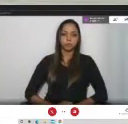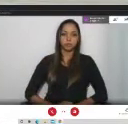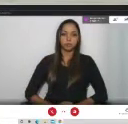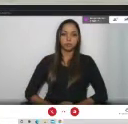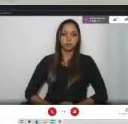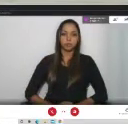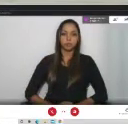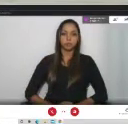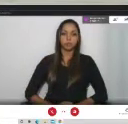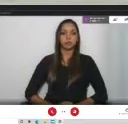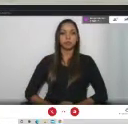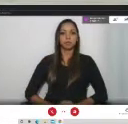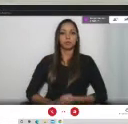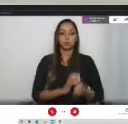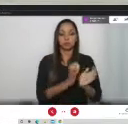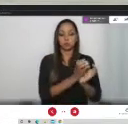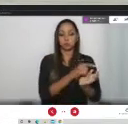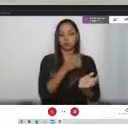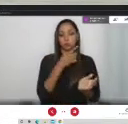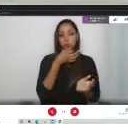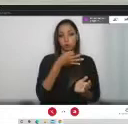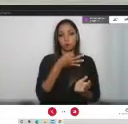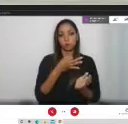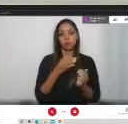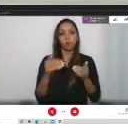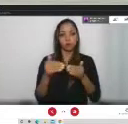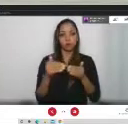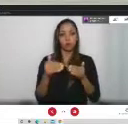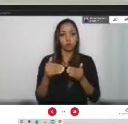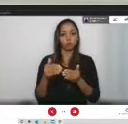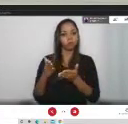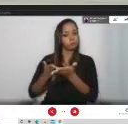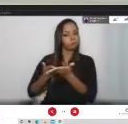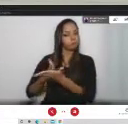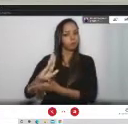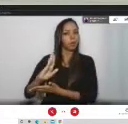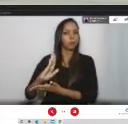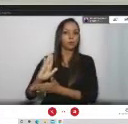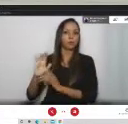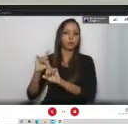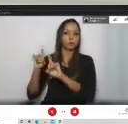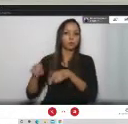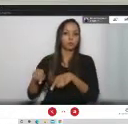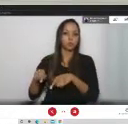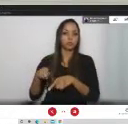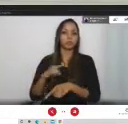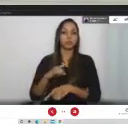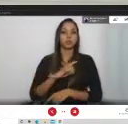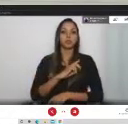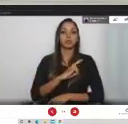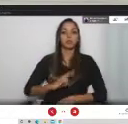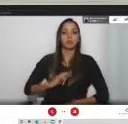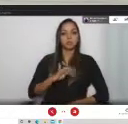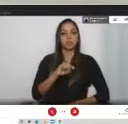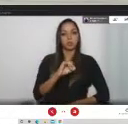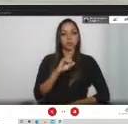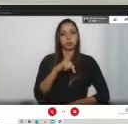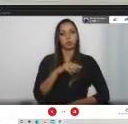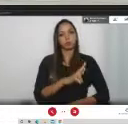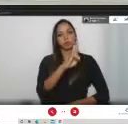A comissão opina favoravelmente pela aprovação do projeto. Vereador Ítalo de Brito, relator. Vavá Azevedo,